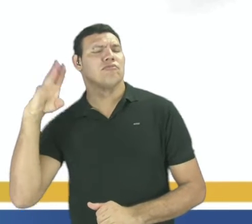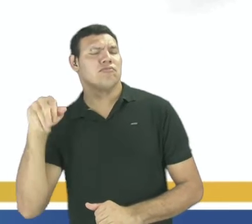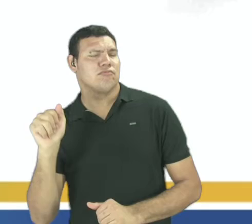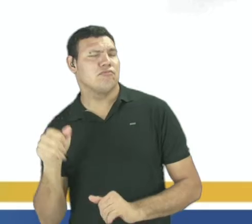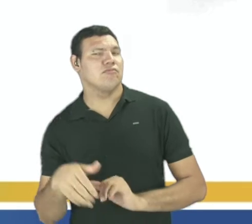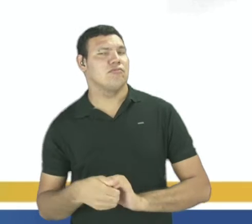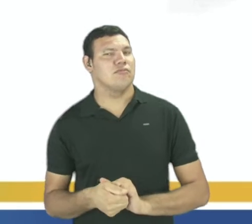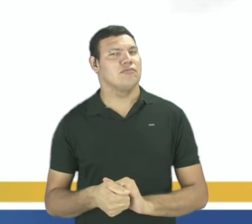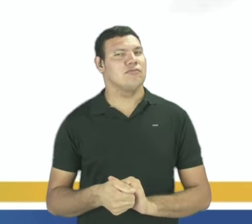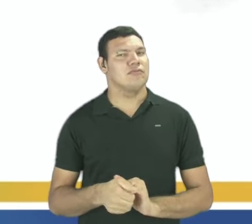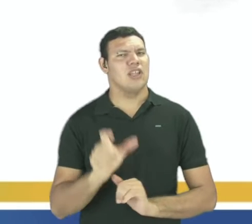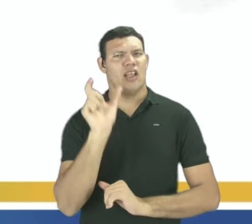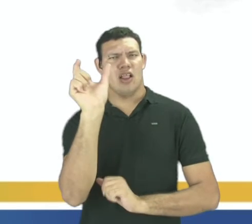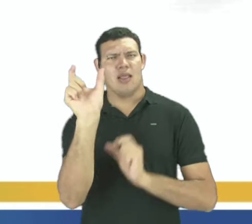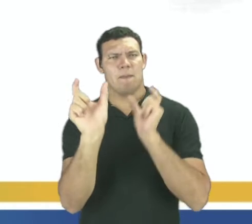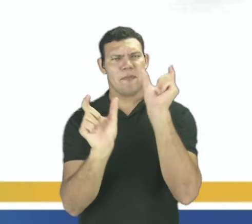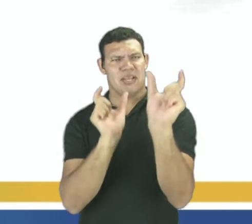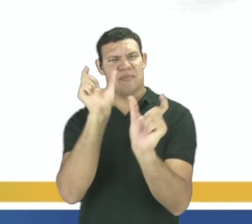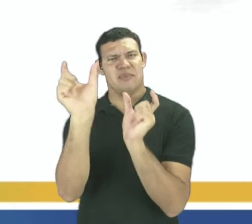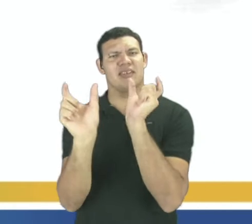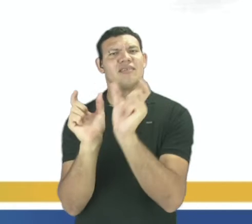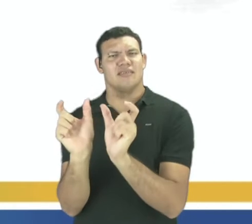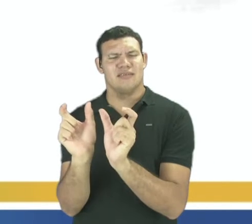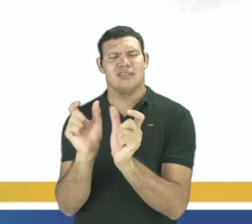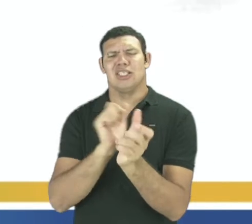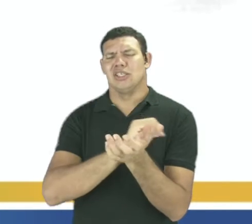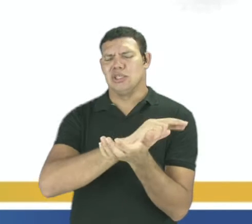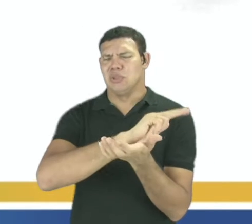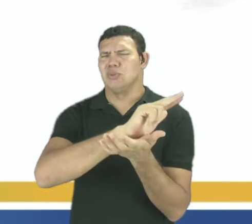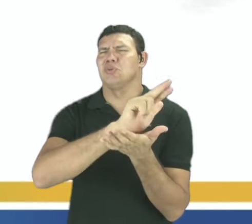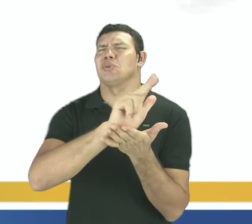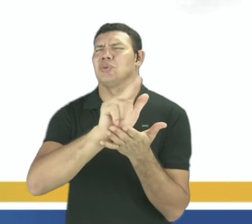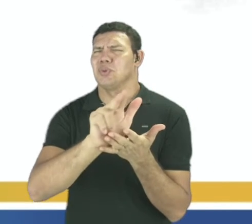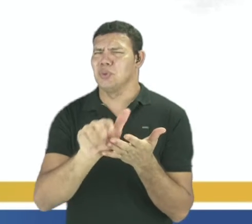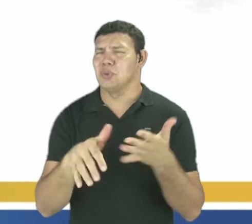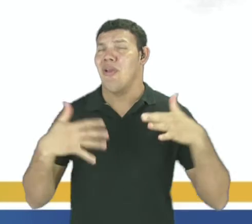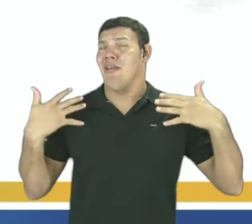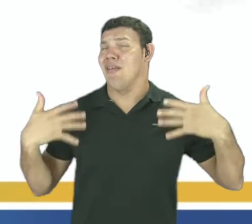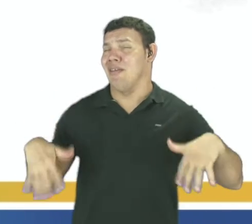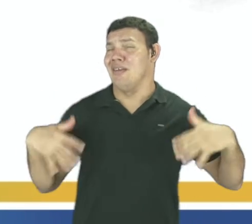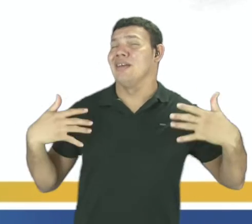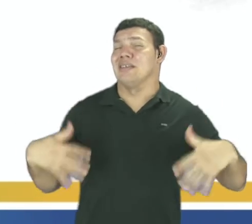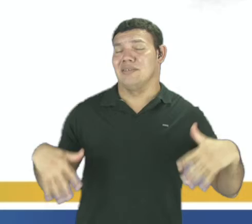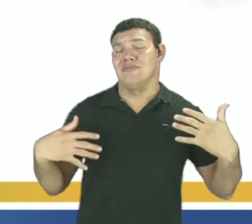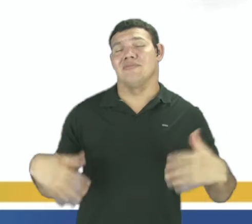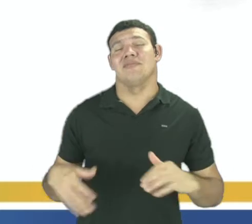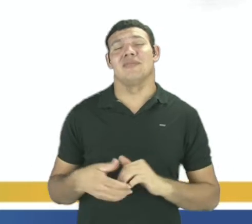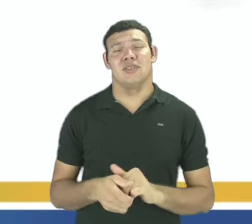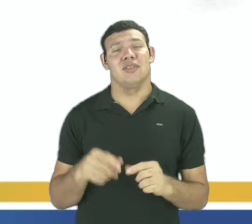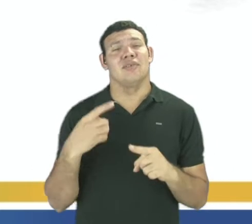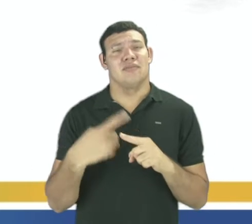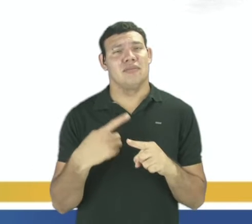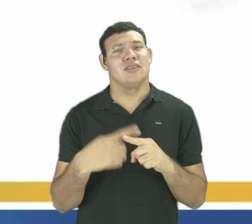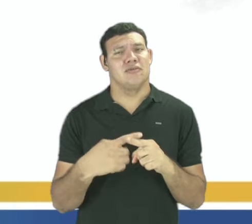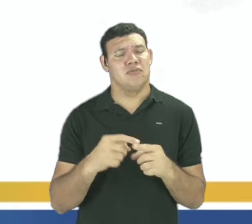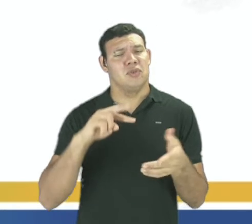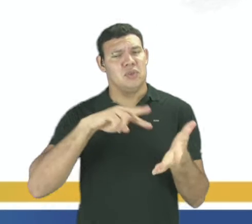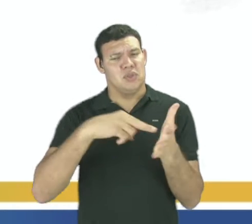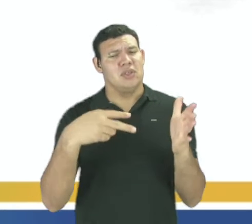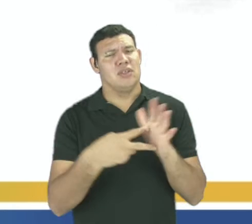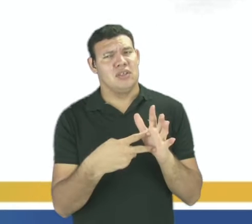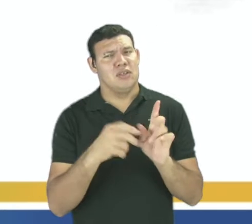E a gente viu como é diverso o universo dos advérbios, pois eles podem também atribuir significados